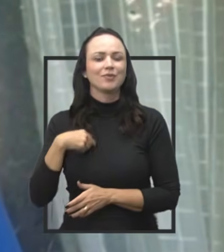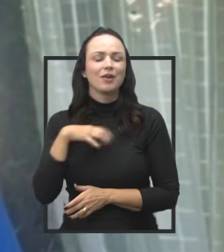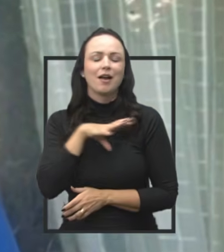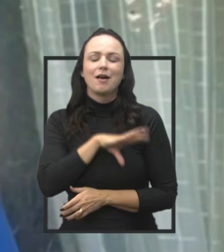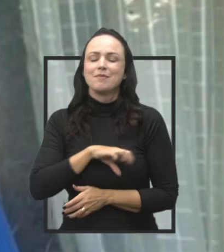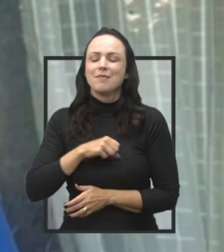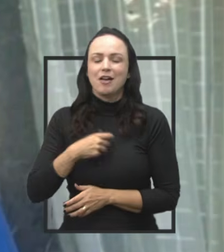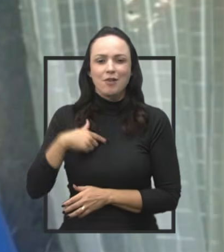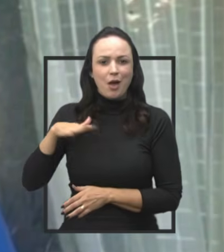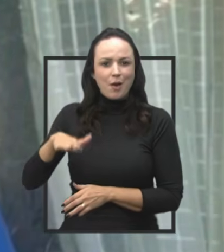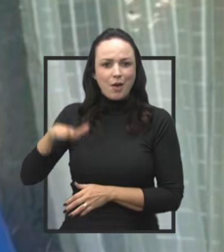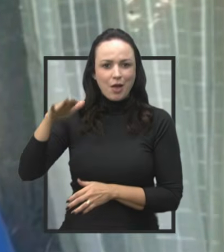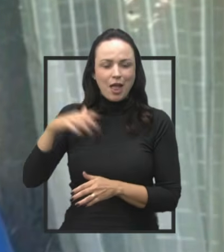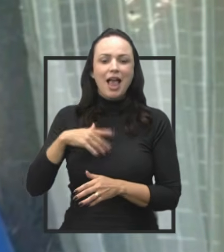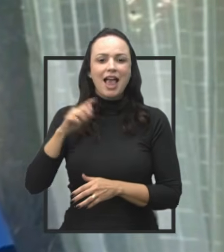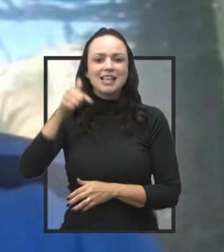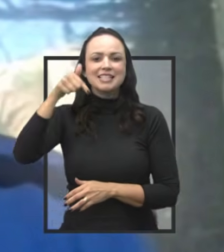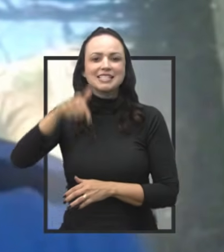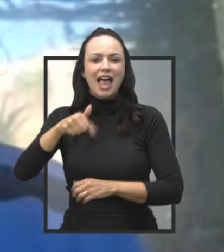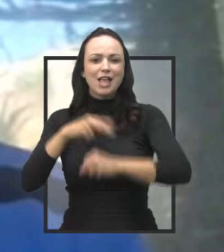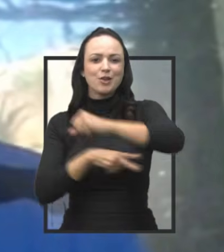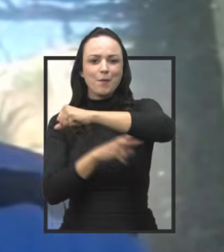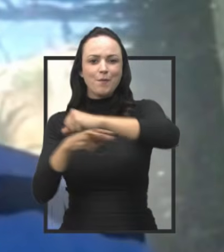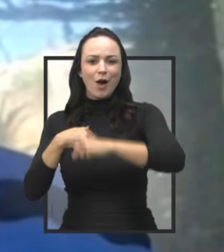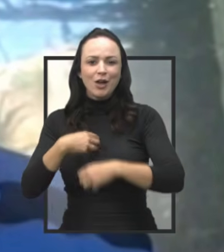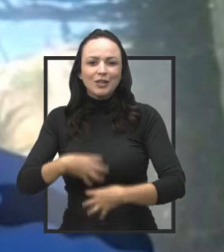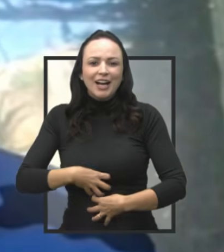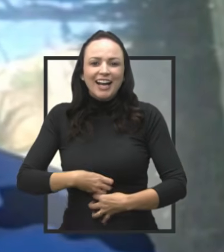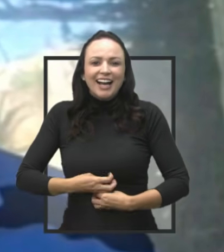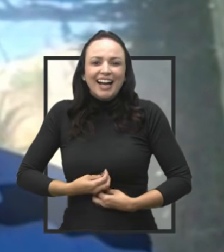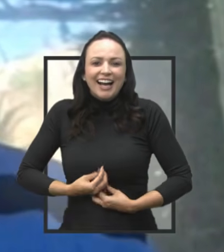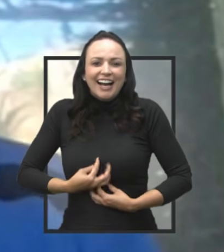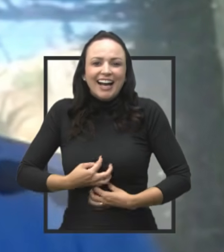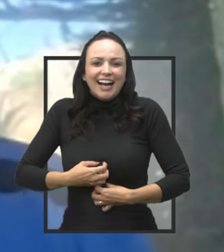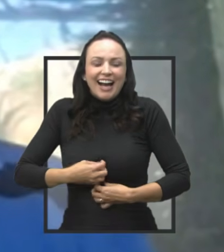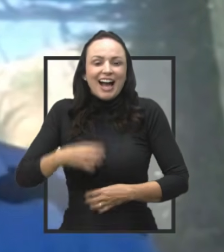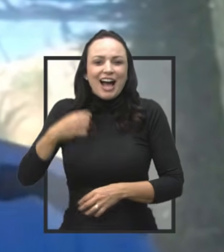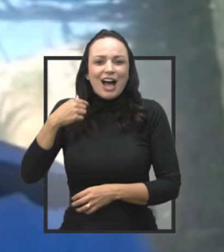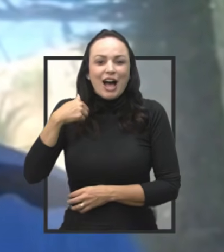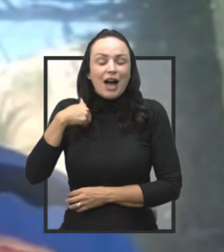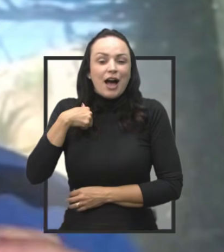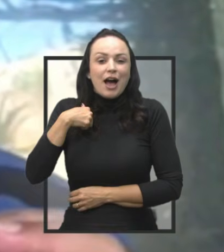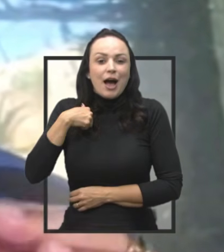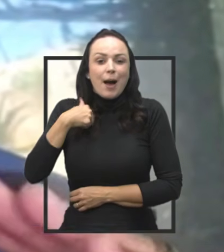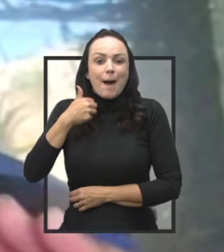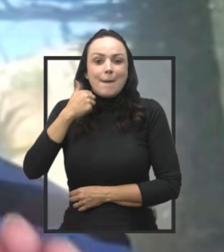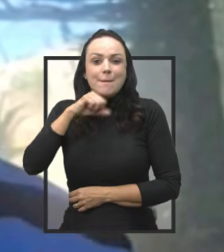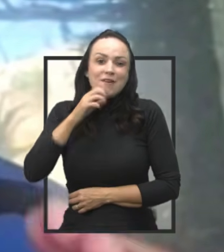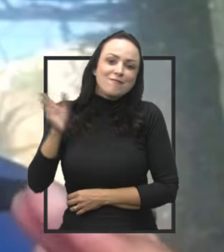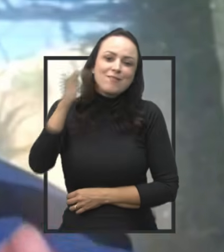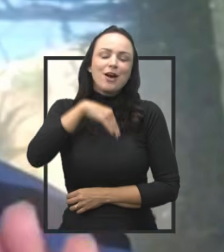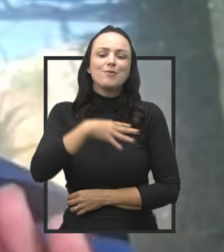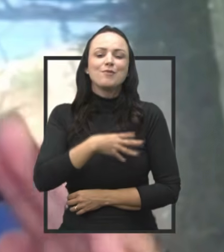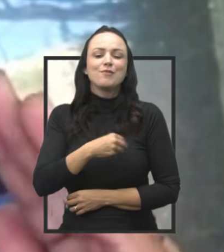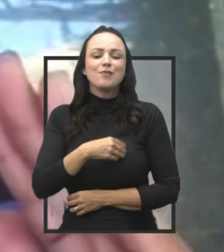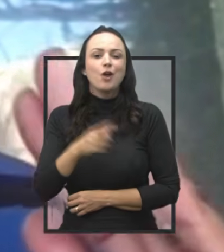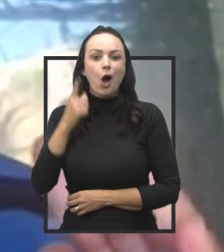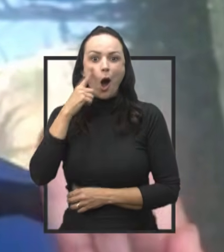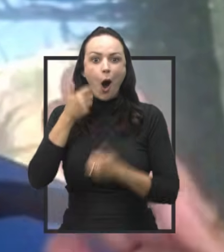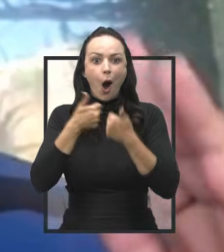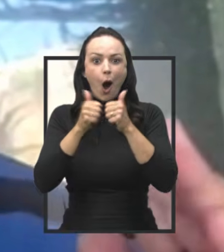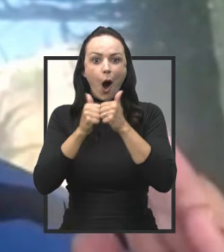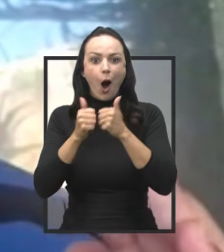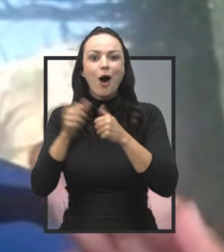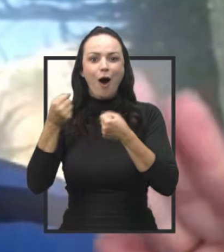amava quando eu era criança passar nas 7 pontos. Dava um friozinho na barriga. Imagina, as mães falavam assim, vamos filho, olha